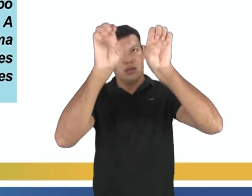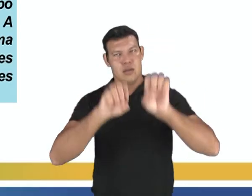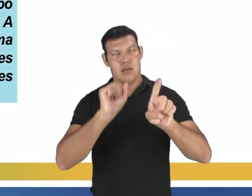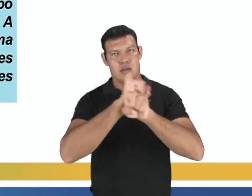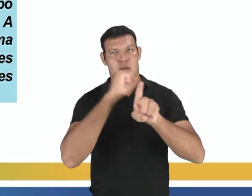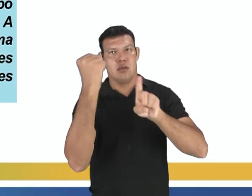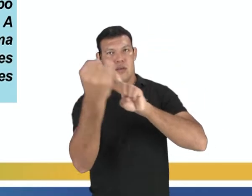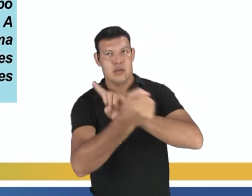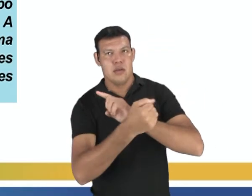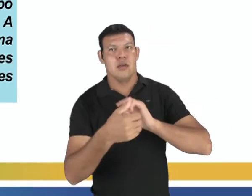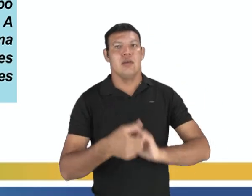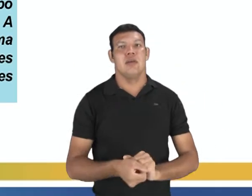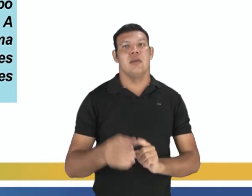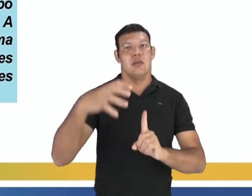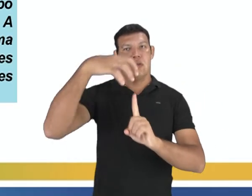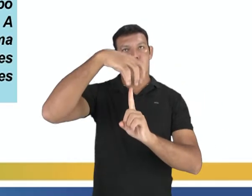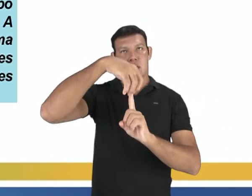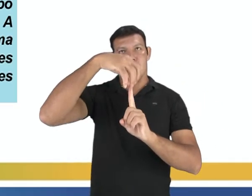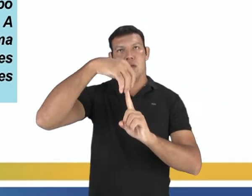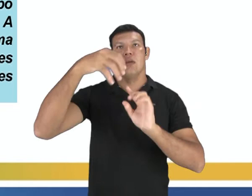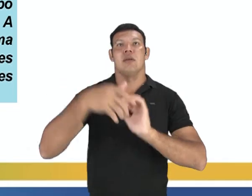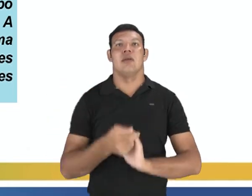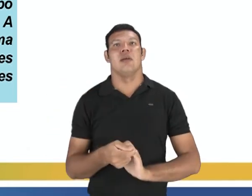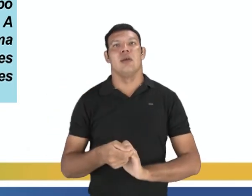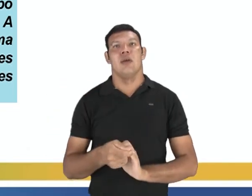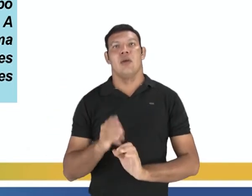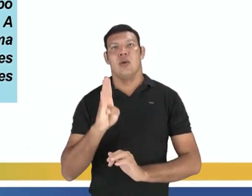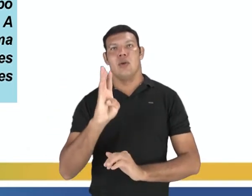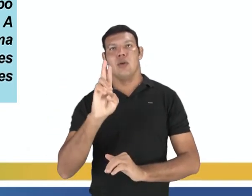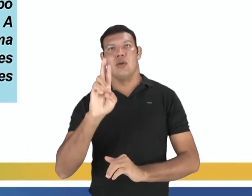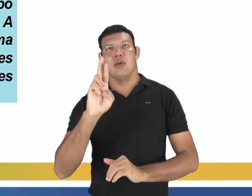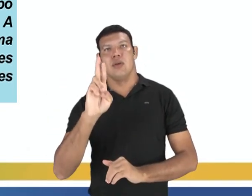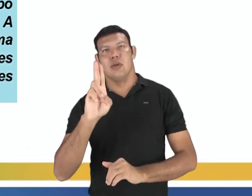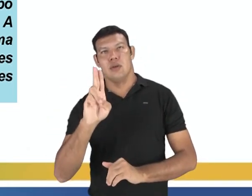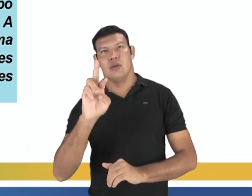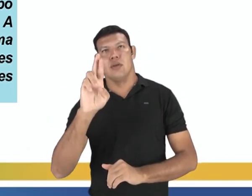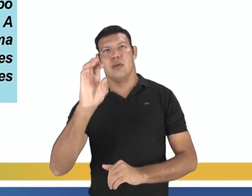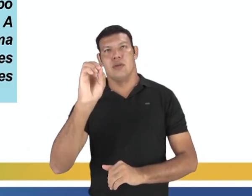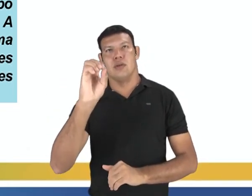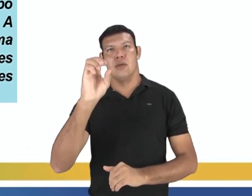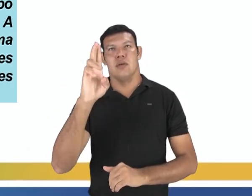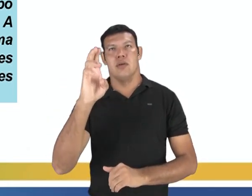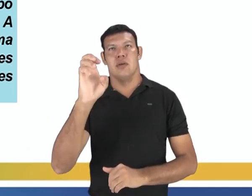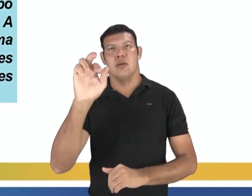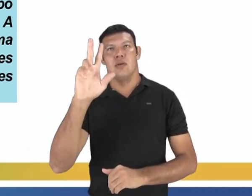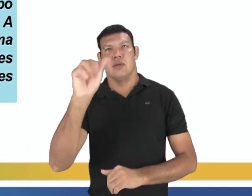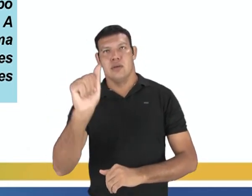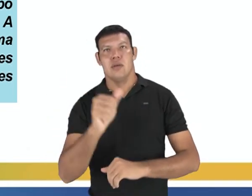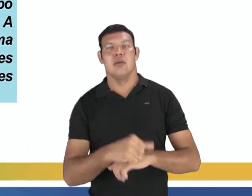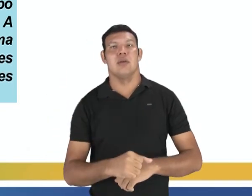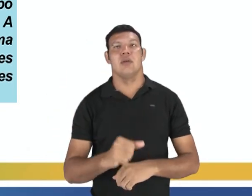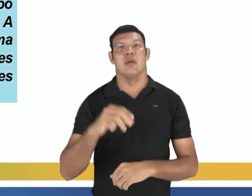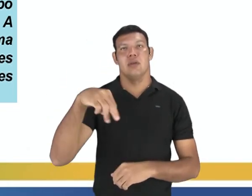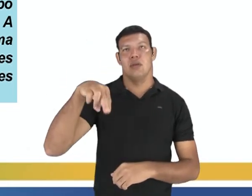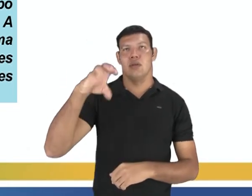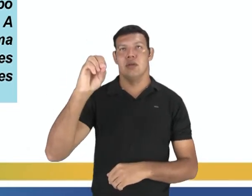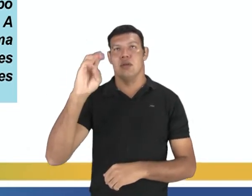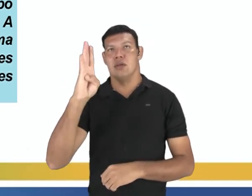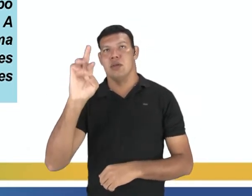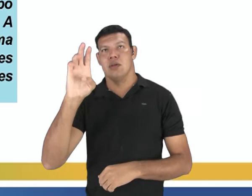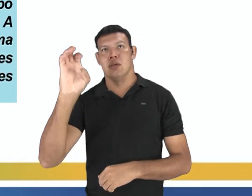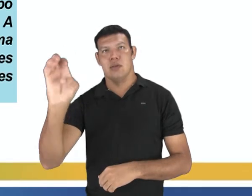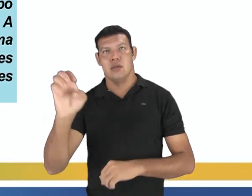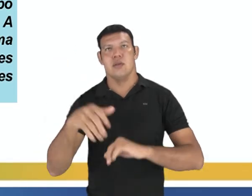tem o rei, a burocracia, os nobres, os trabalhadores livres, artesãos, camponeses e outros, e os servos, né,